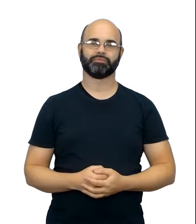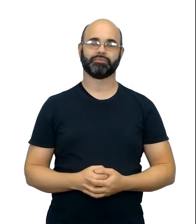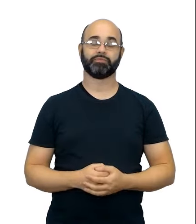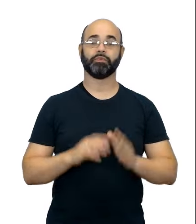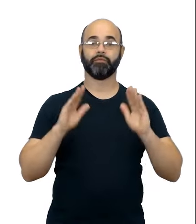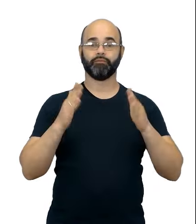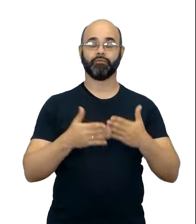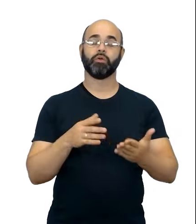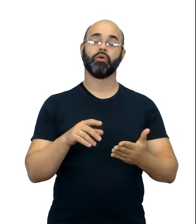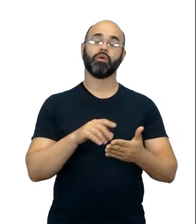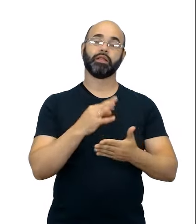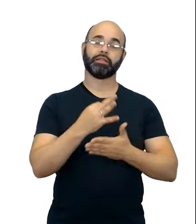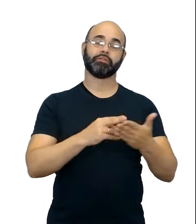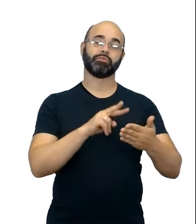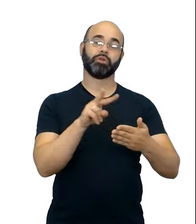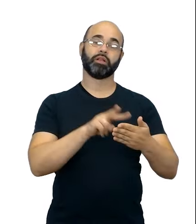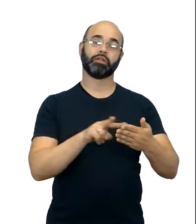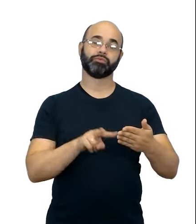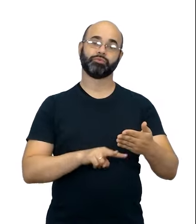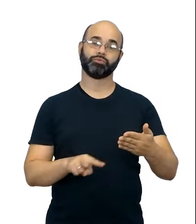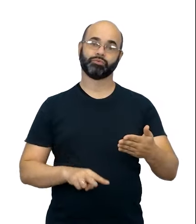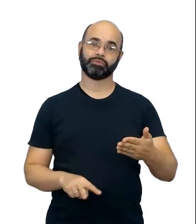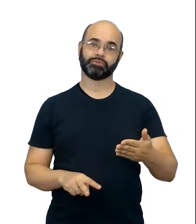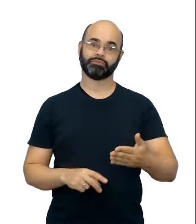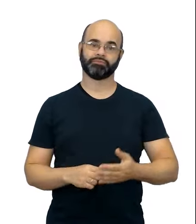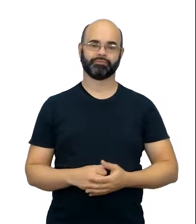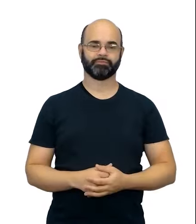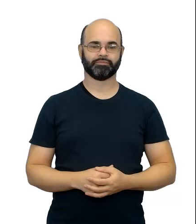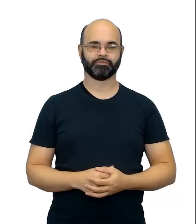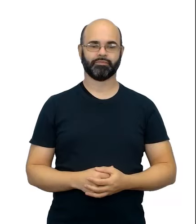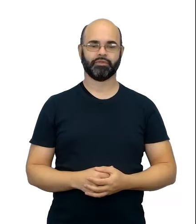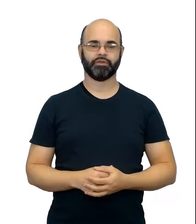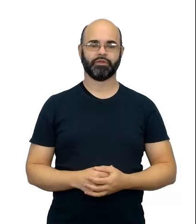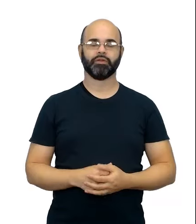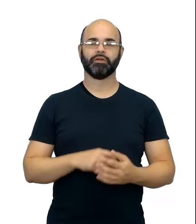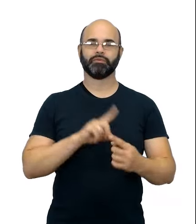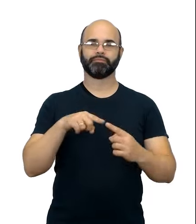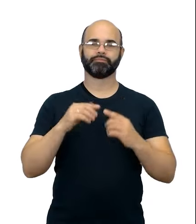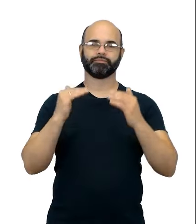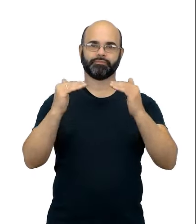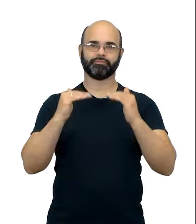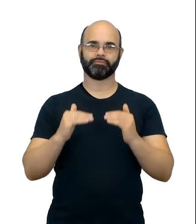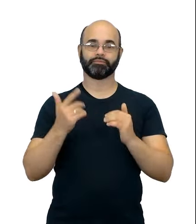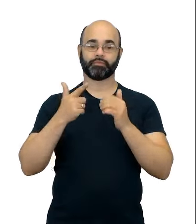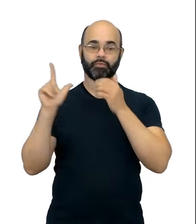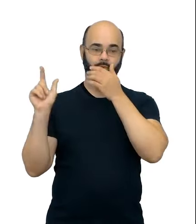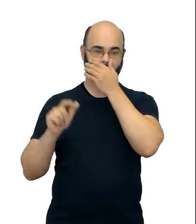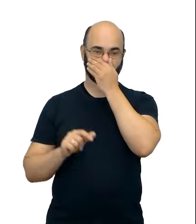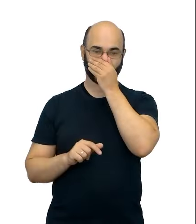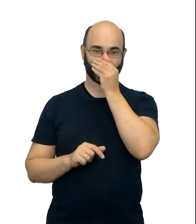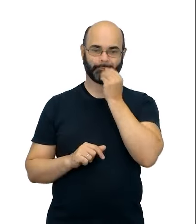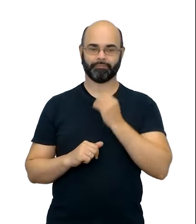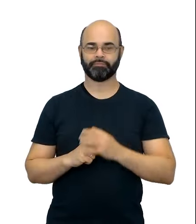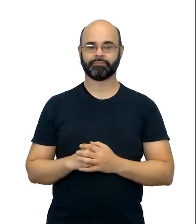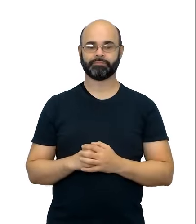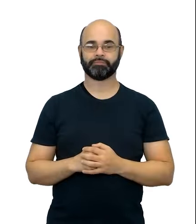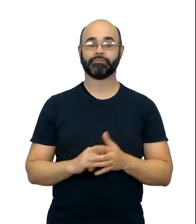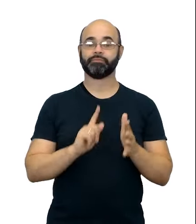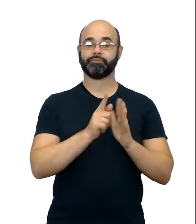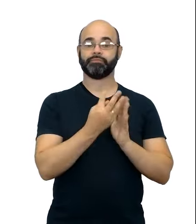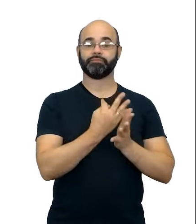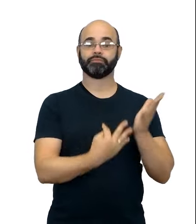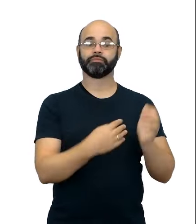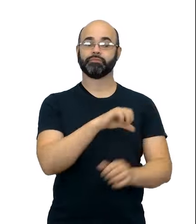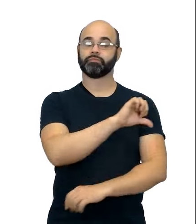texto. Outro objetivo aqui é analisar as atividades relativas ao gênero textual proposto no nono